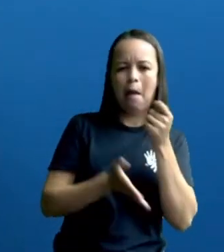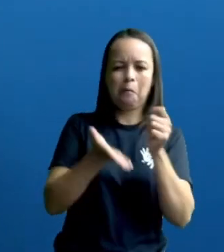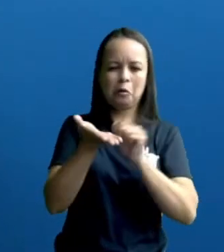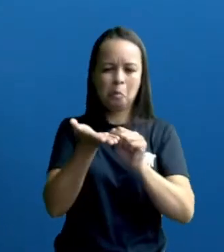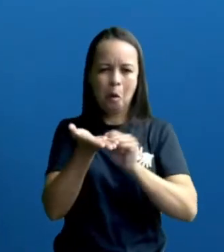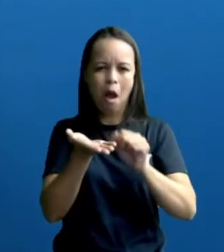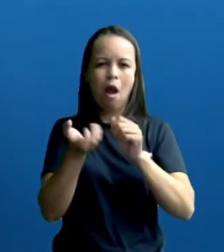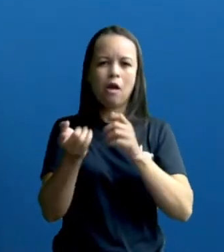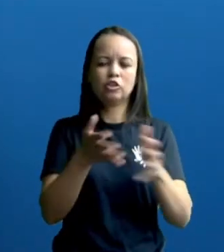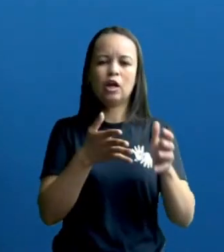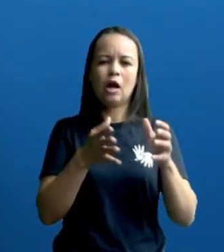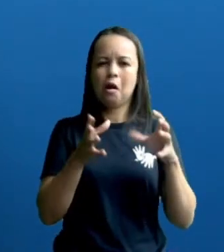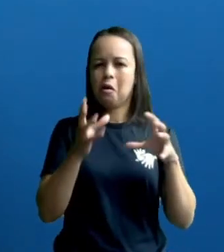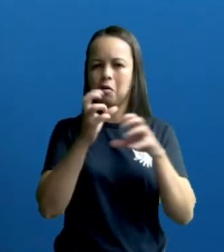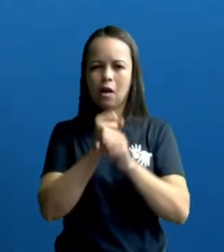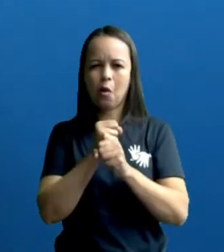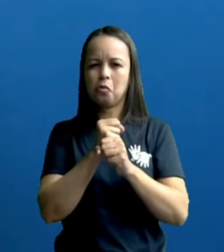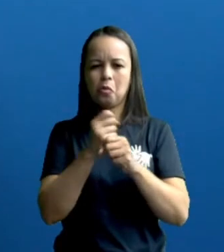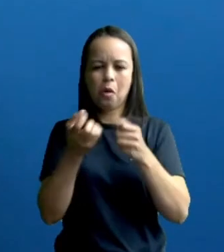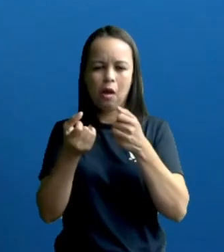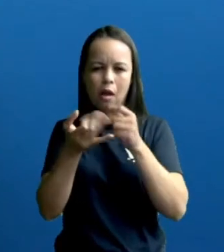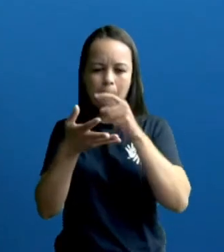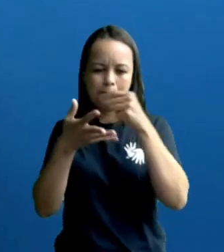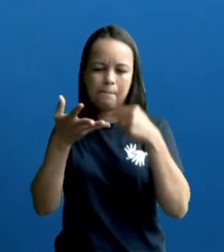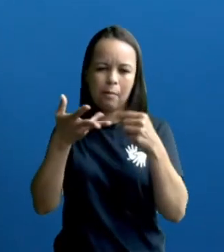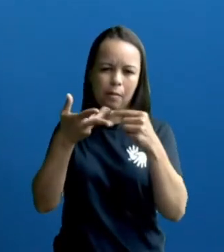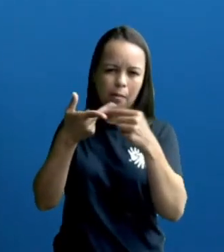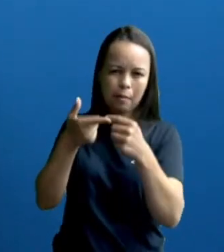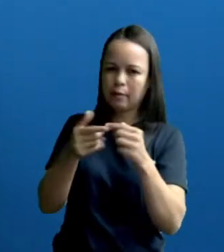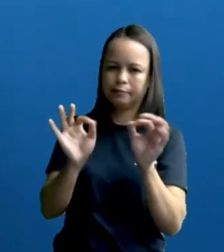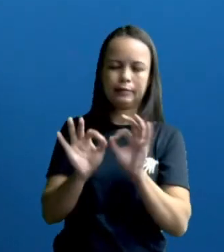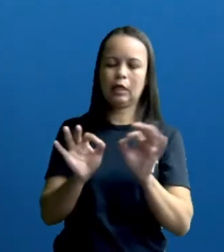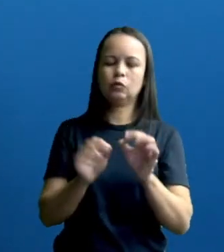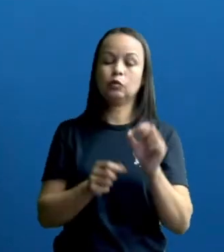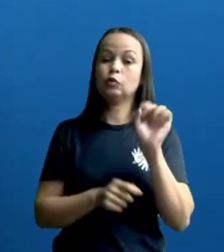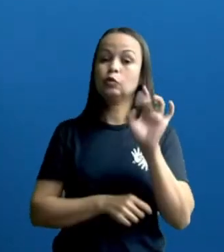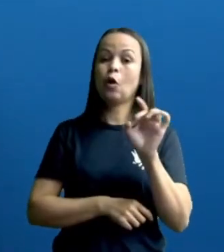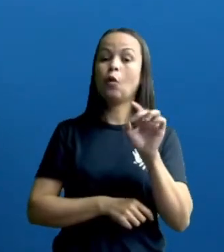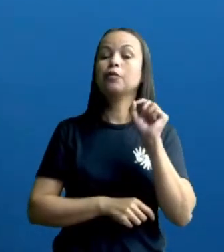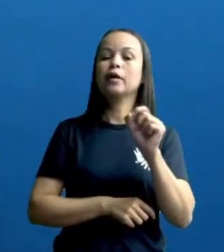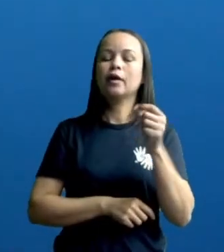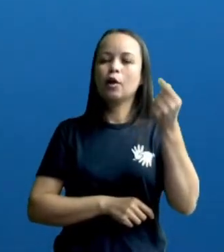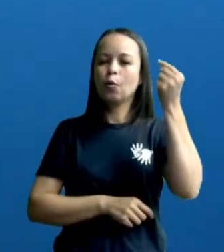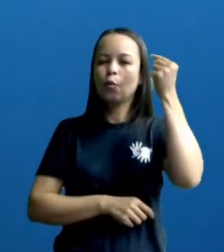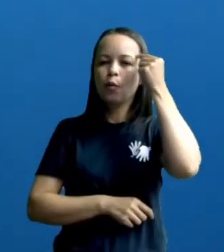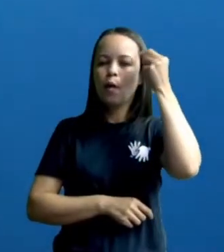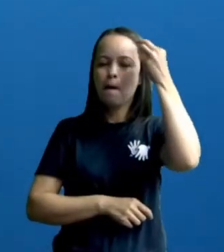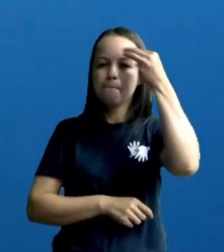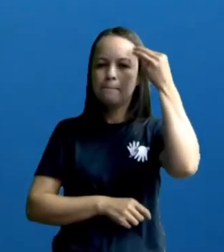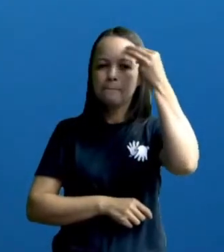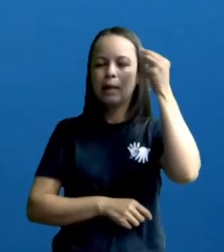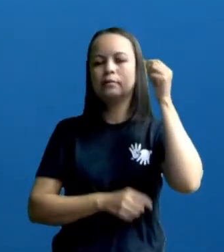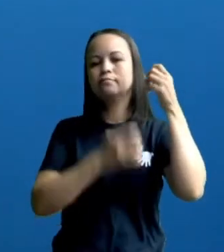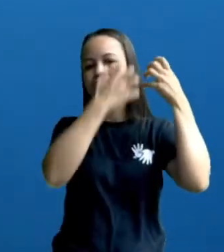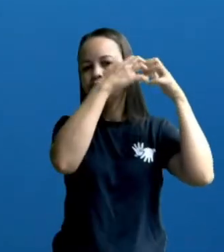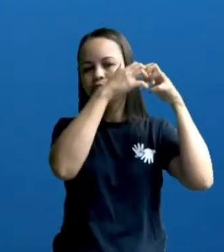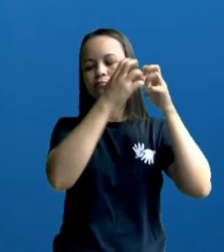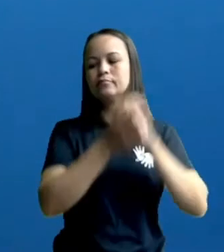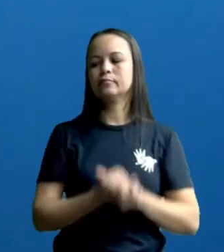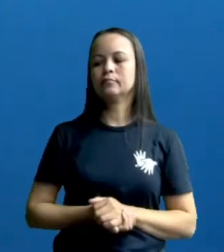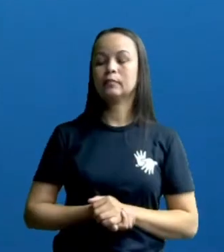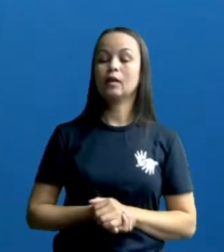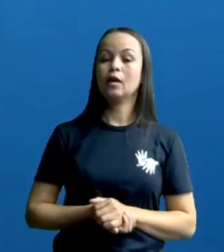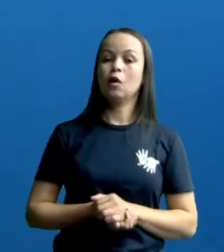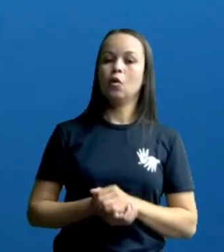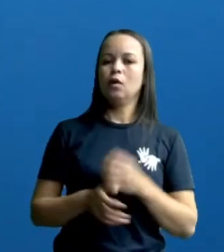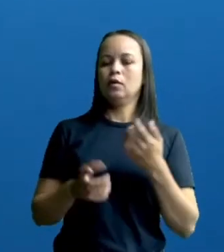precisar usar cálculo na mão, só o cálculo mental, tá certo? Então, vamos lá.